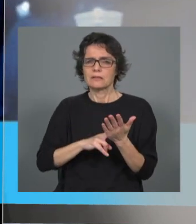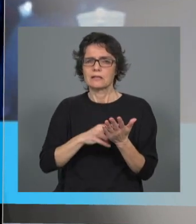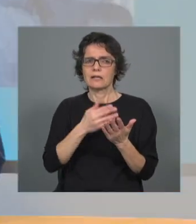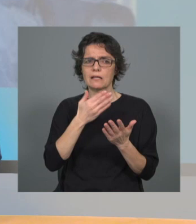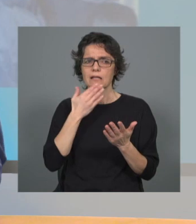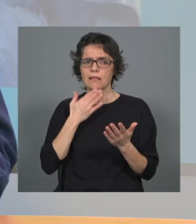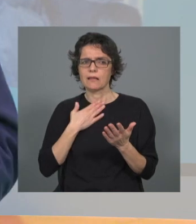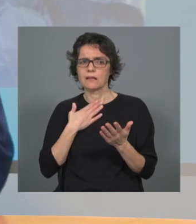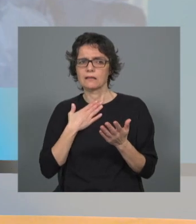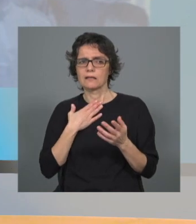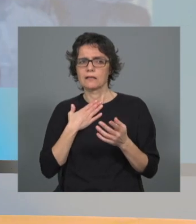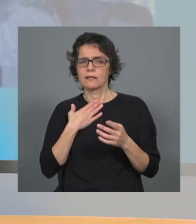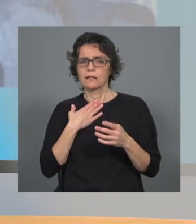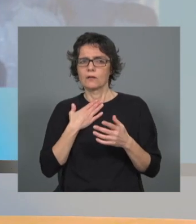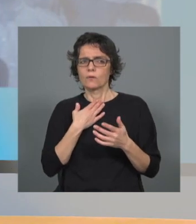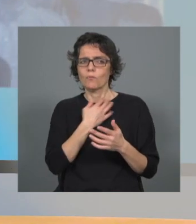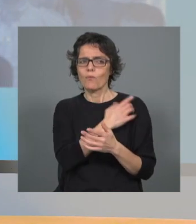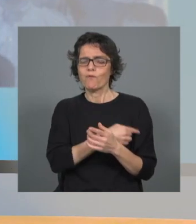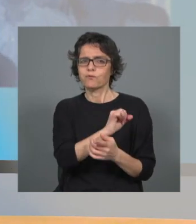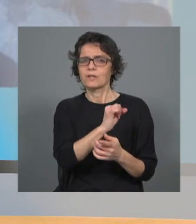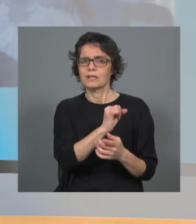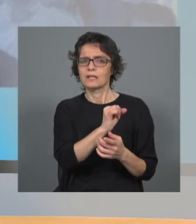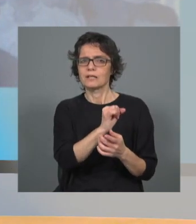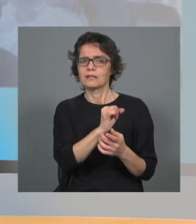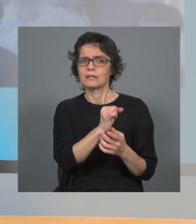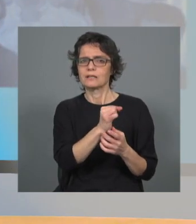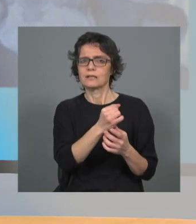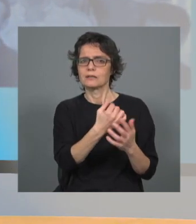aqueles que celebram a fé por cá. Não é? Eu acho que é, sobretudo,